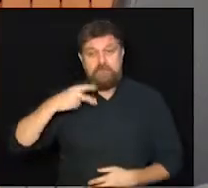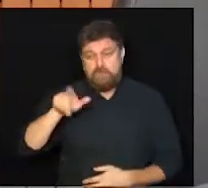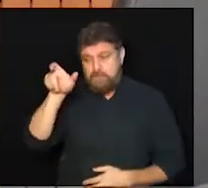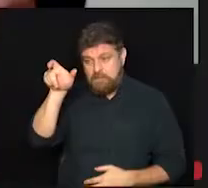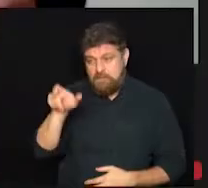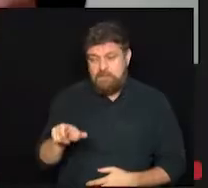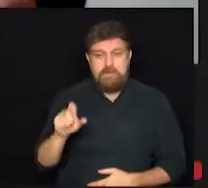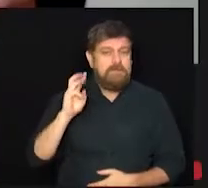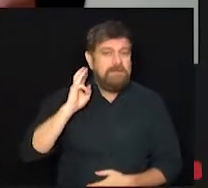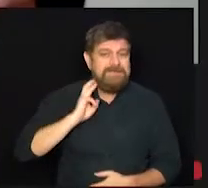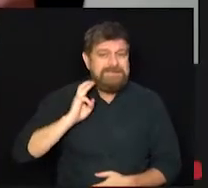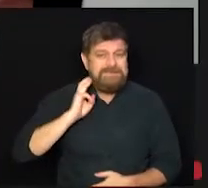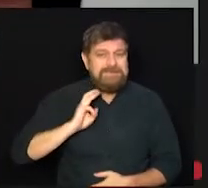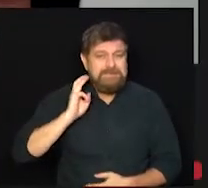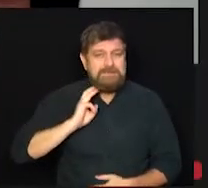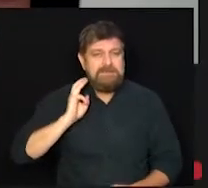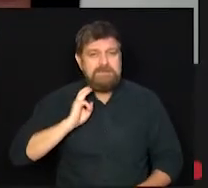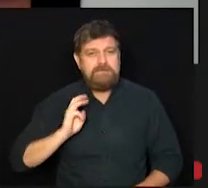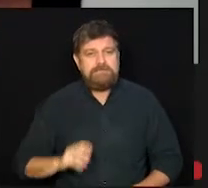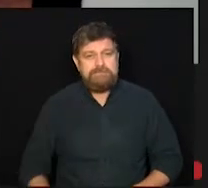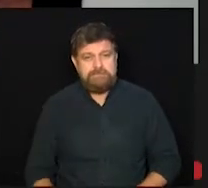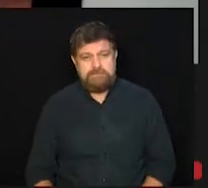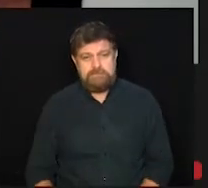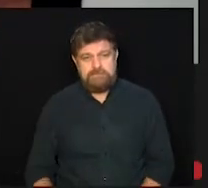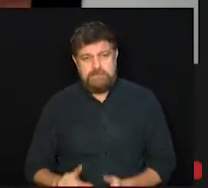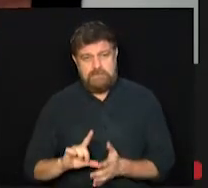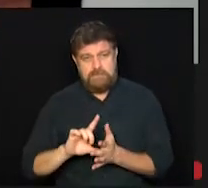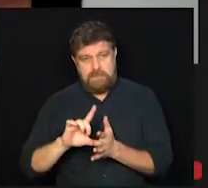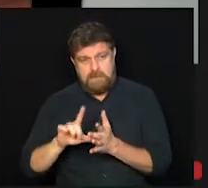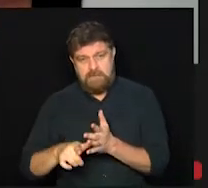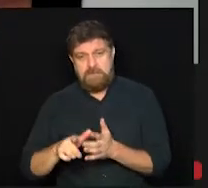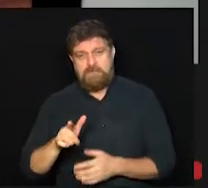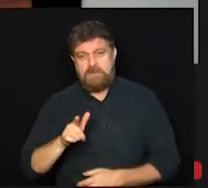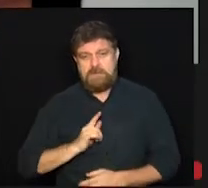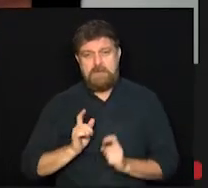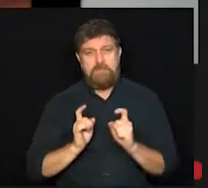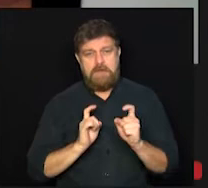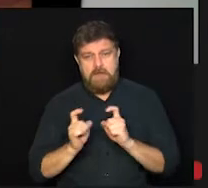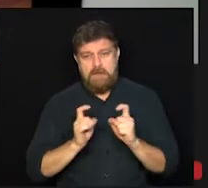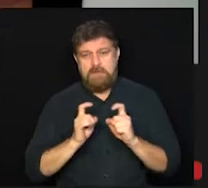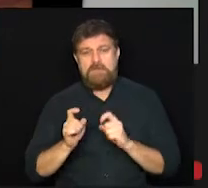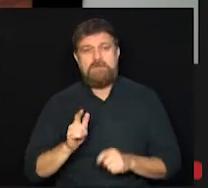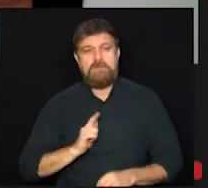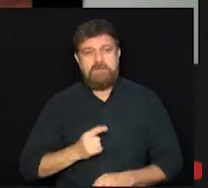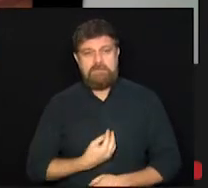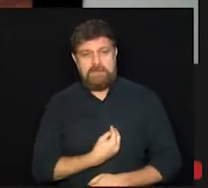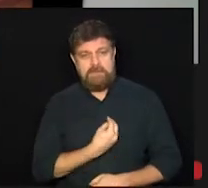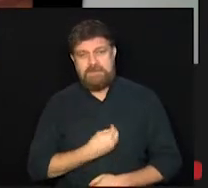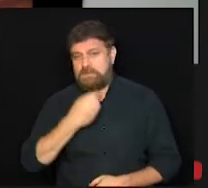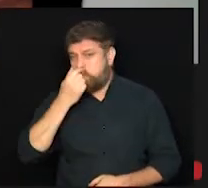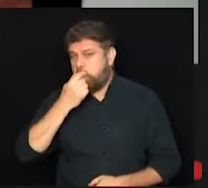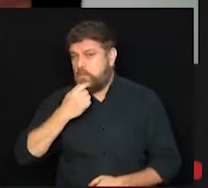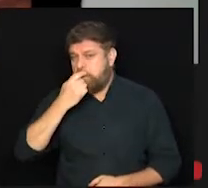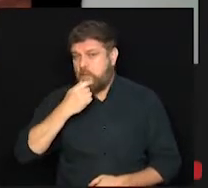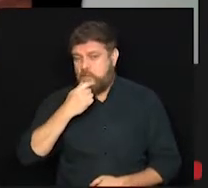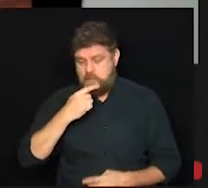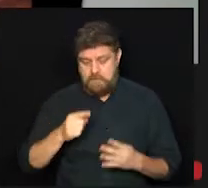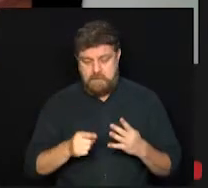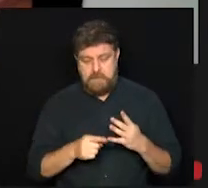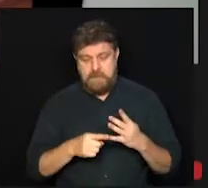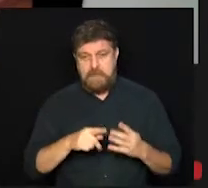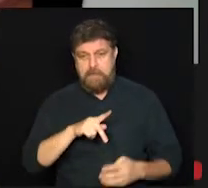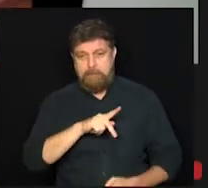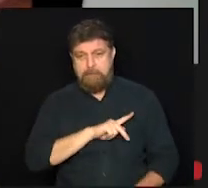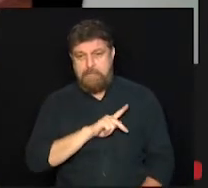nos acompanha, e daqui a pouco deve entrar na reunião o vereador Marrom Cunha e o vereador Paulo Haddad, que